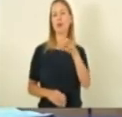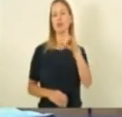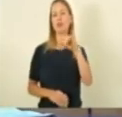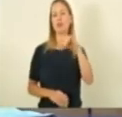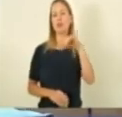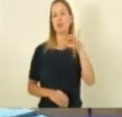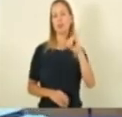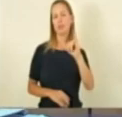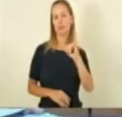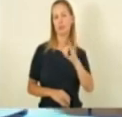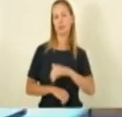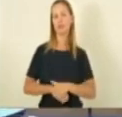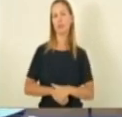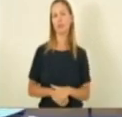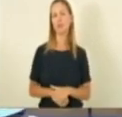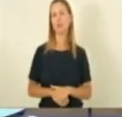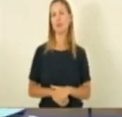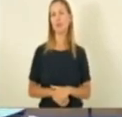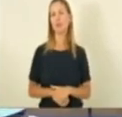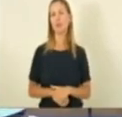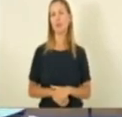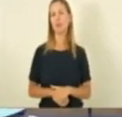vou ter que ir no médico. Aqui.